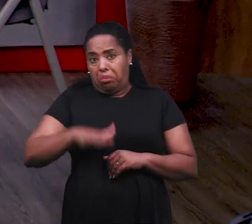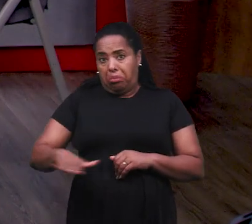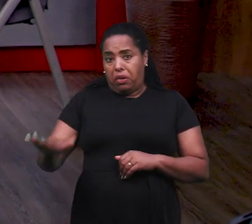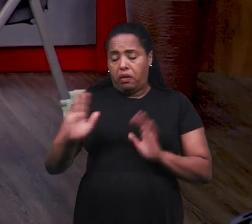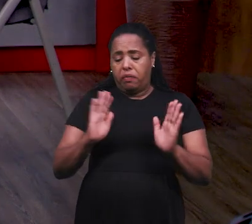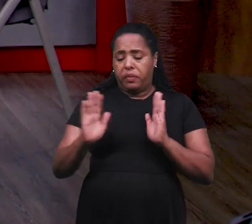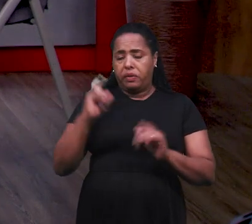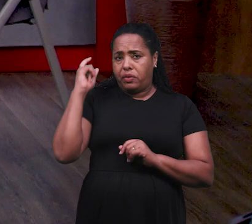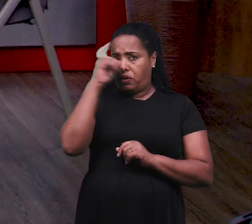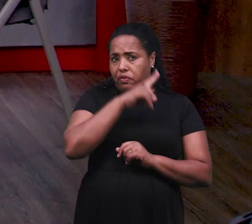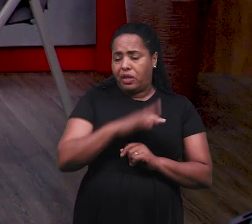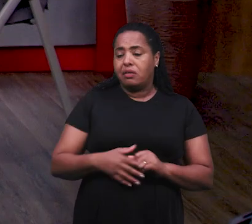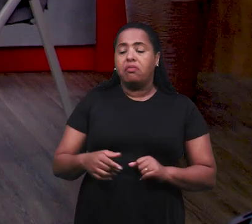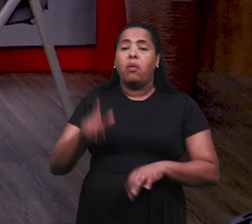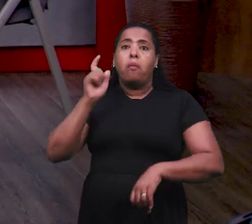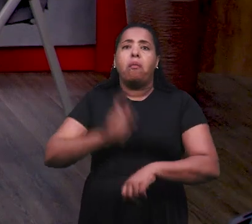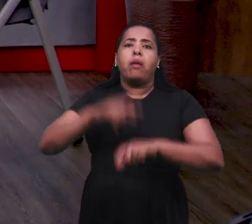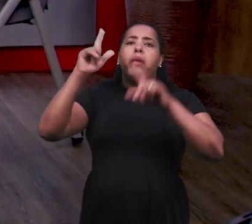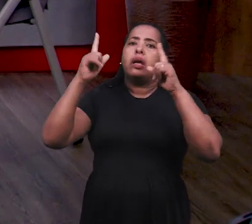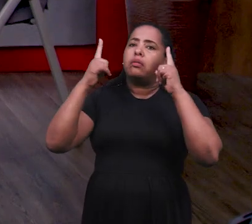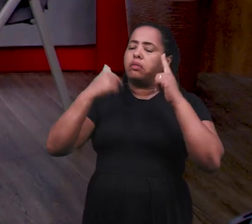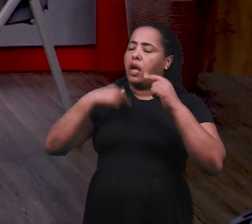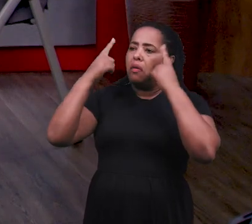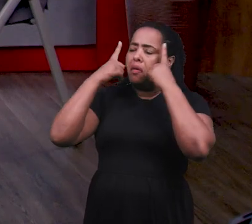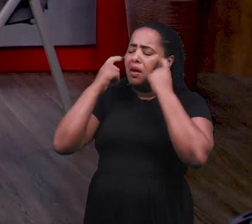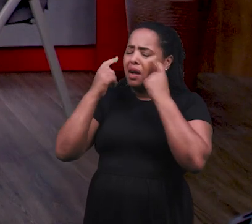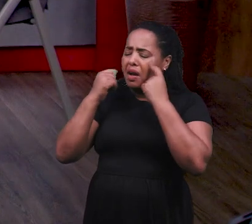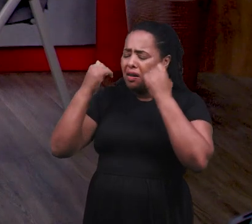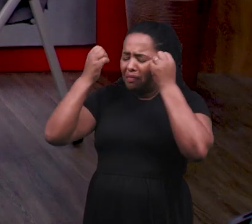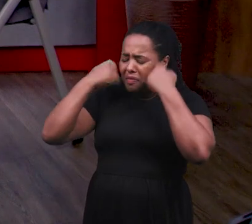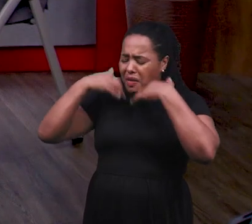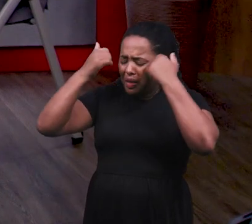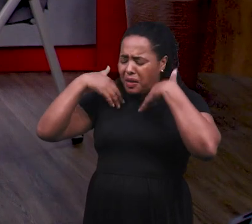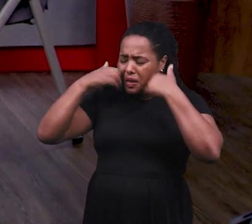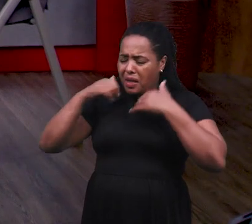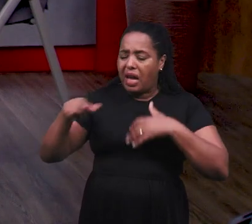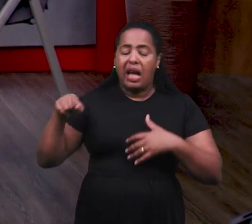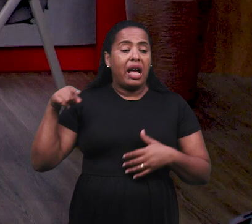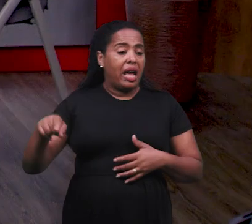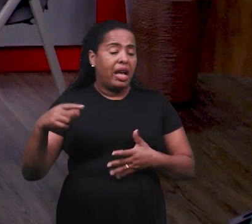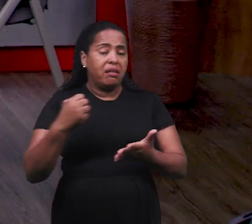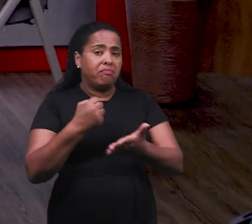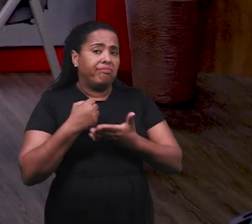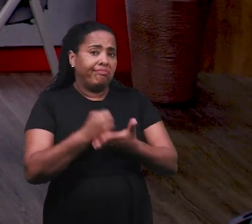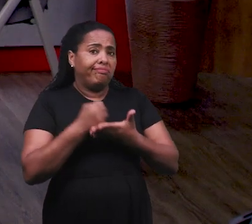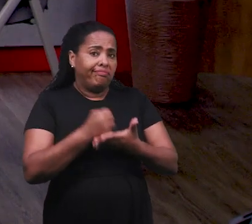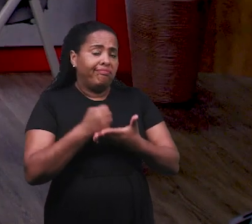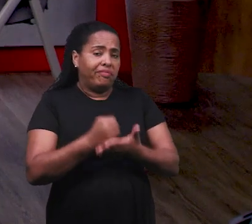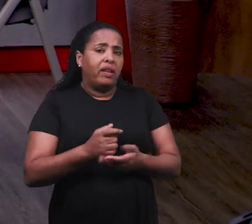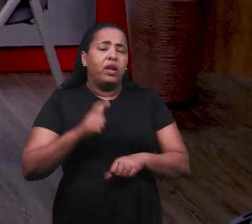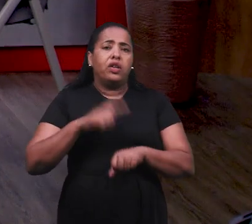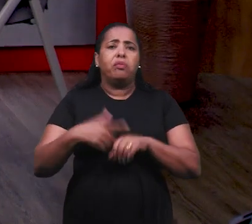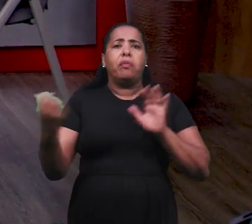momentos difíceis, eu me quebrantei. Uhum. E comecei a chorar muito, e ali ele me assistiu. Maravilha. E esse